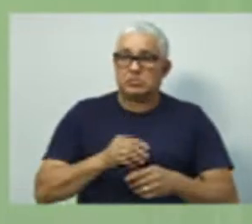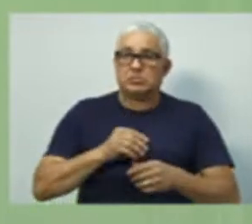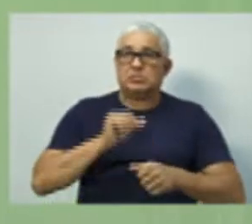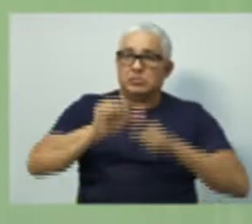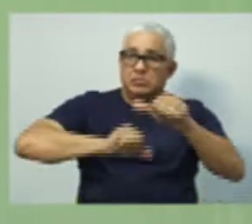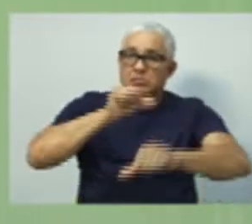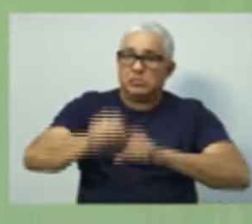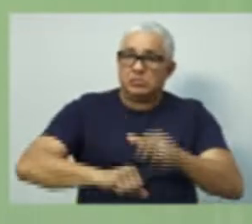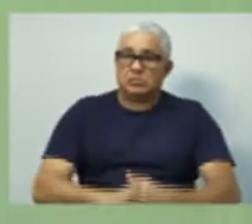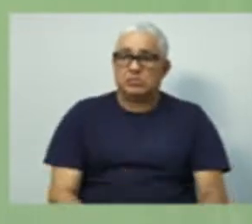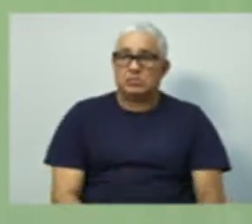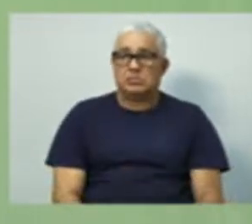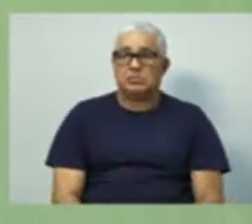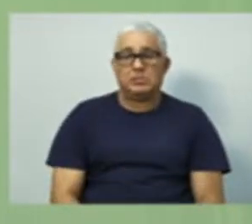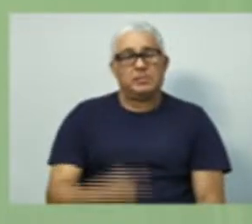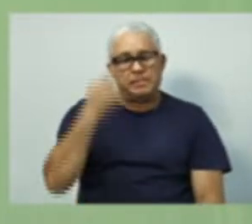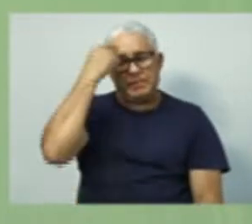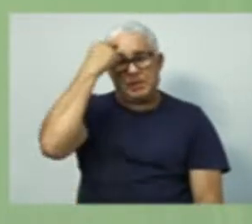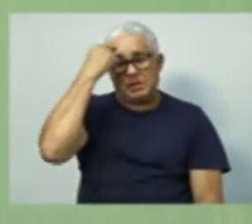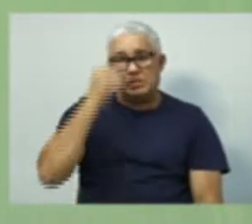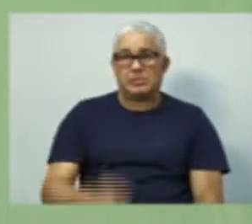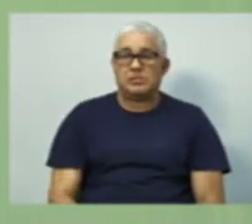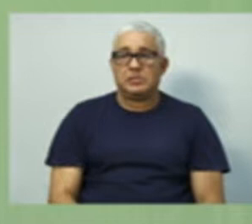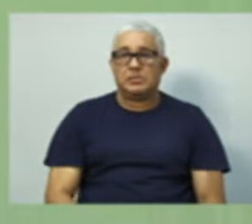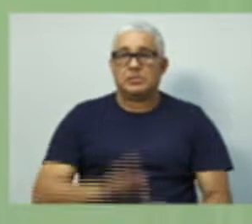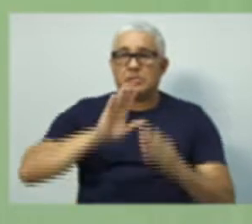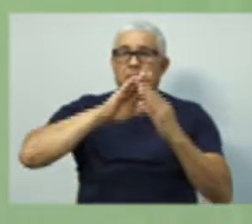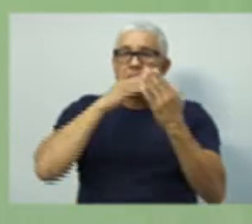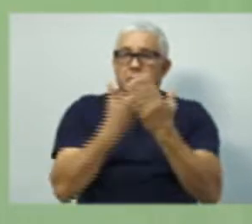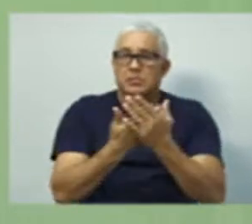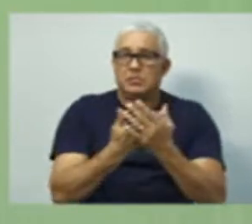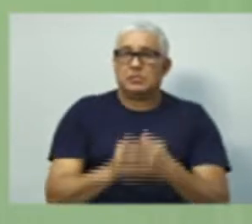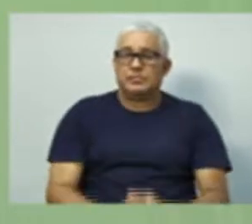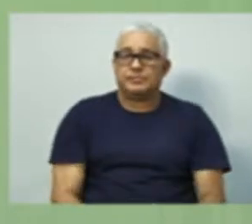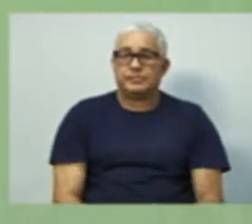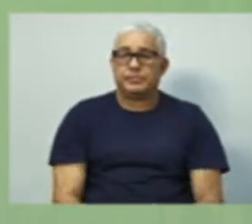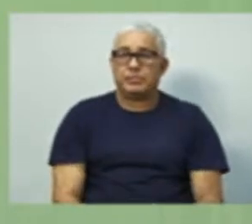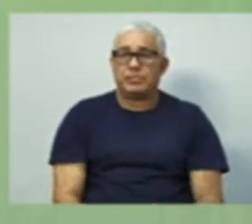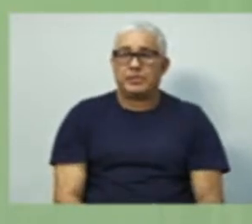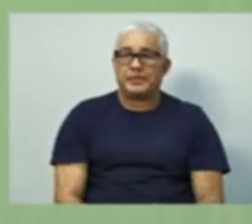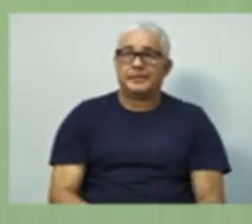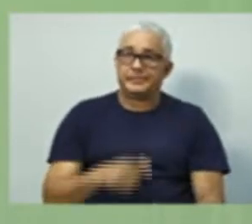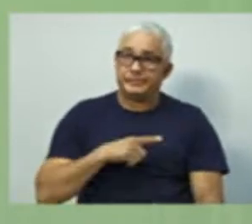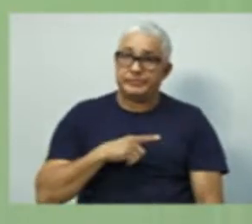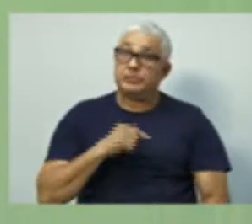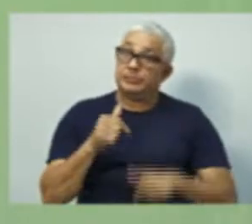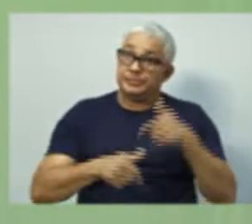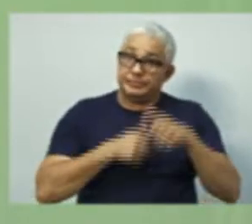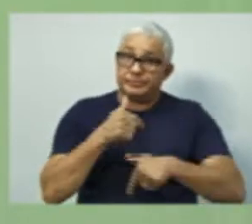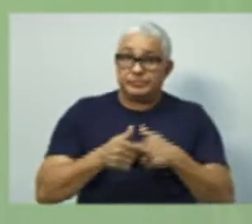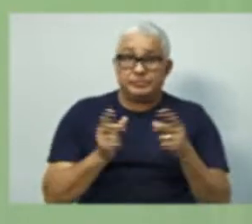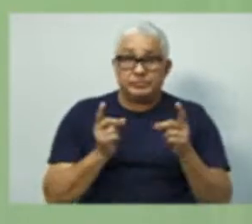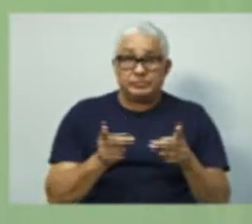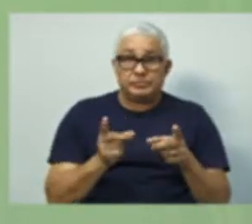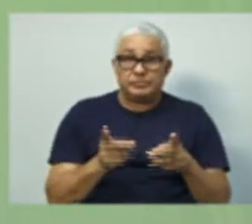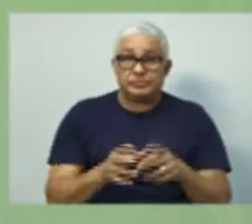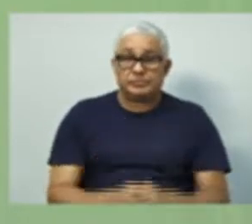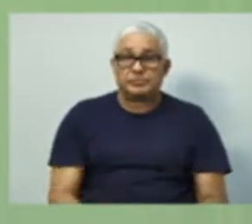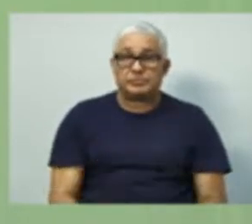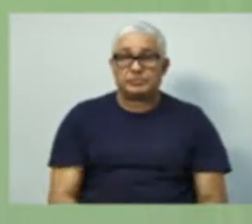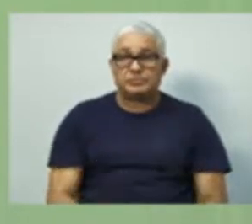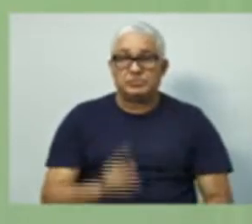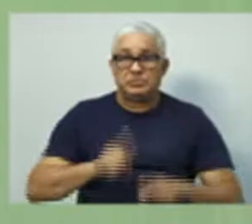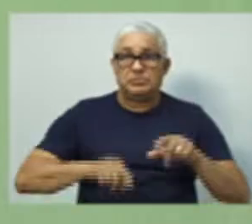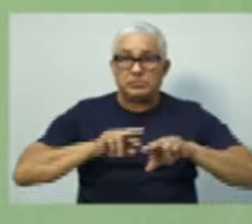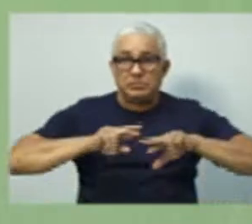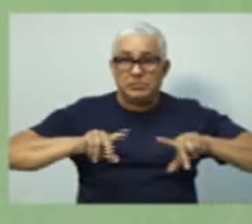de obra. Então, para que eu tenha um produto, para que eu tenha algo para vender, seja produto ou serviço,